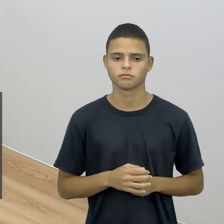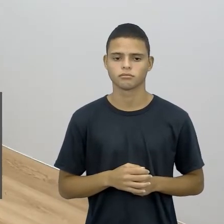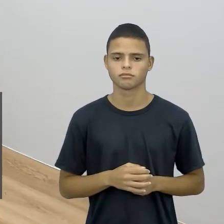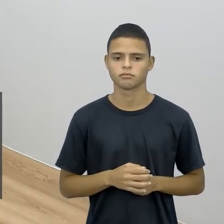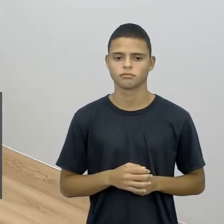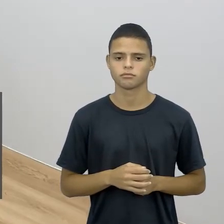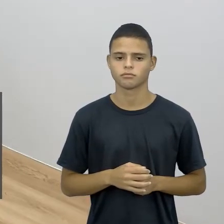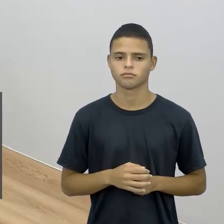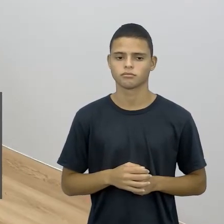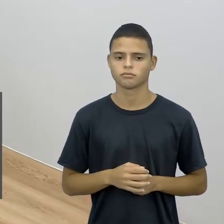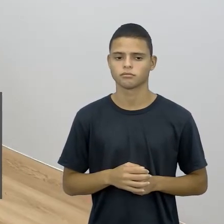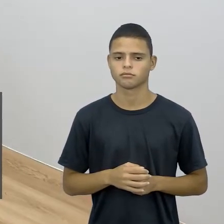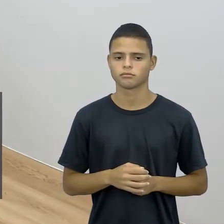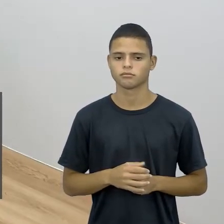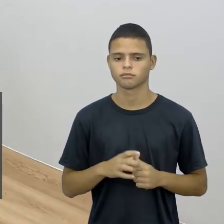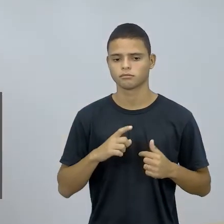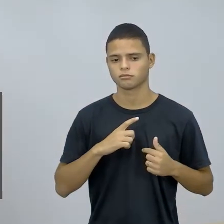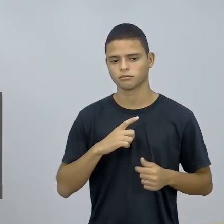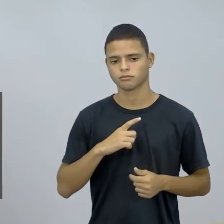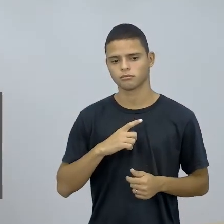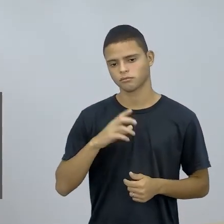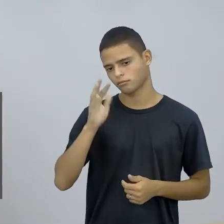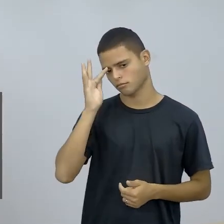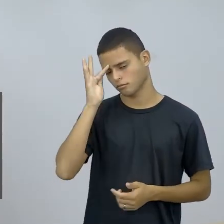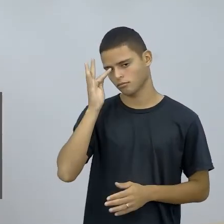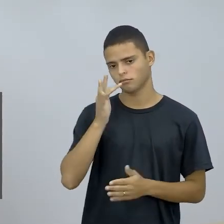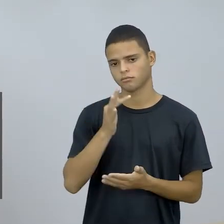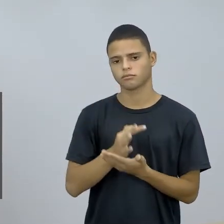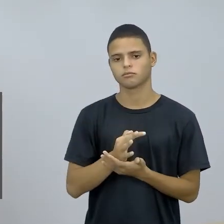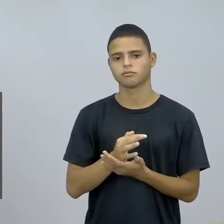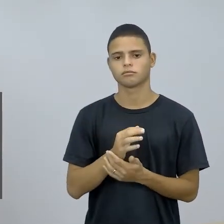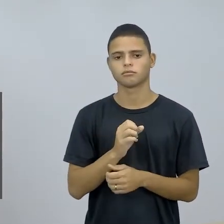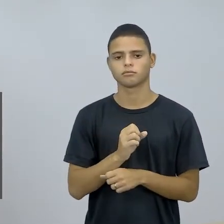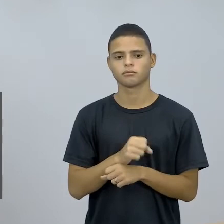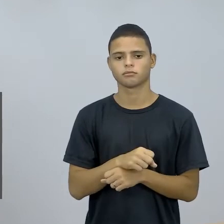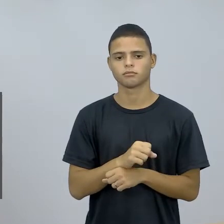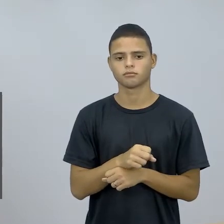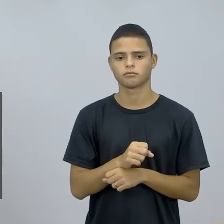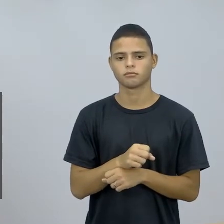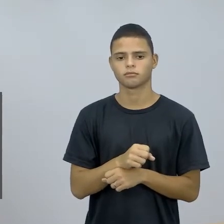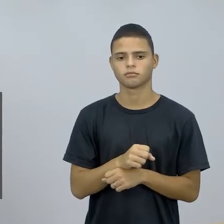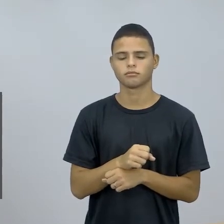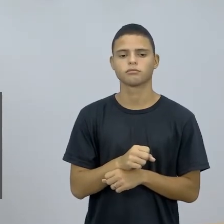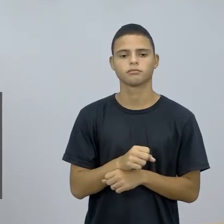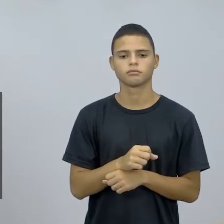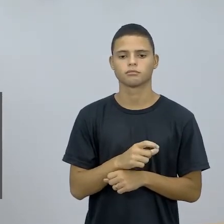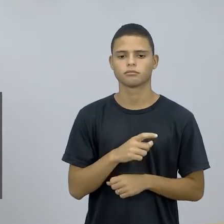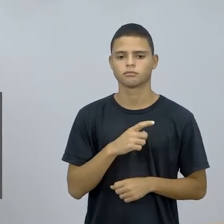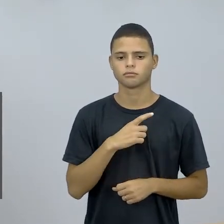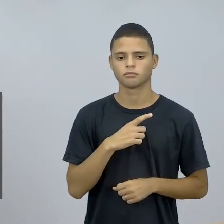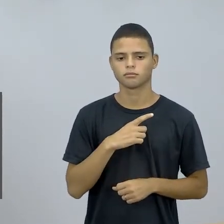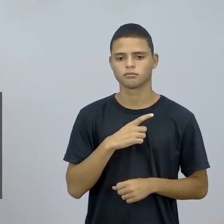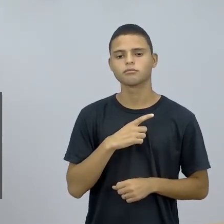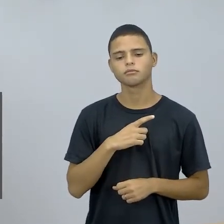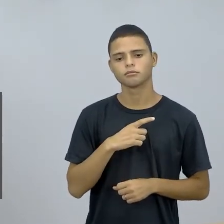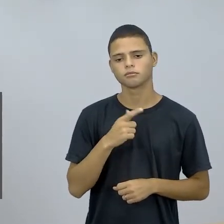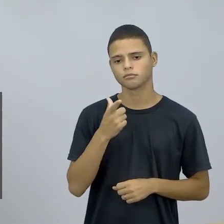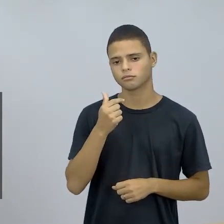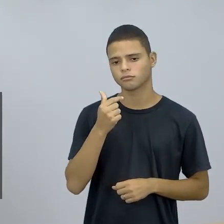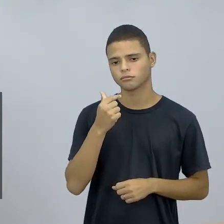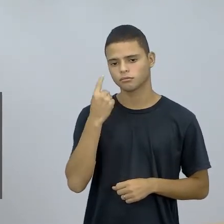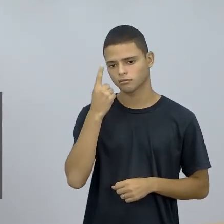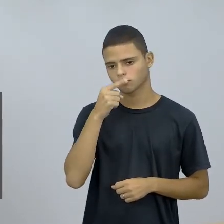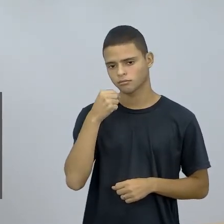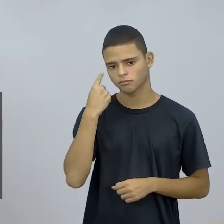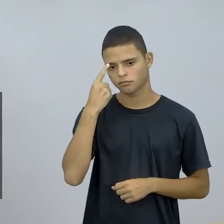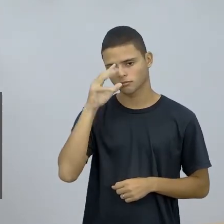Eu fui dar um curso em Tefé. Tefé fica 12 horas de barco de Manaus. Eu fui sozinha.